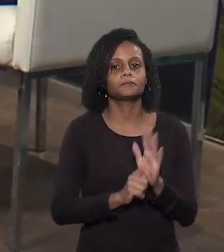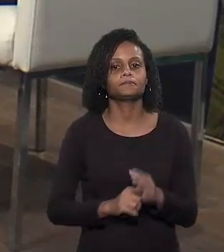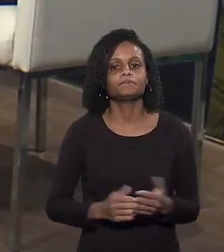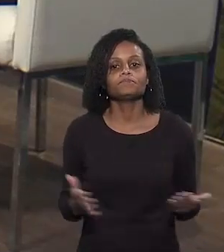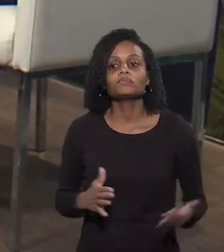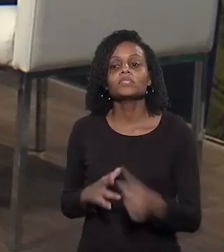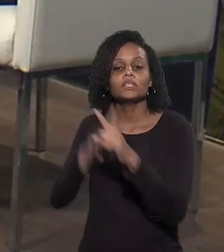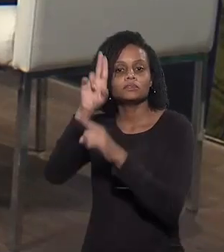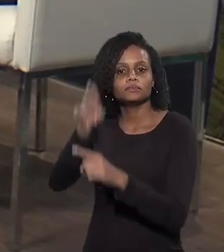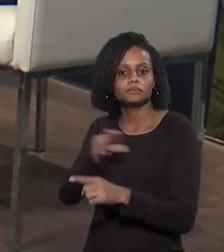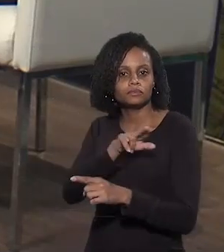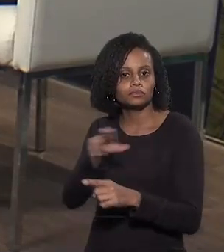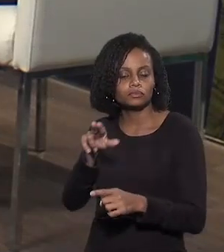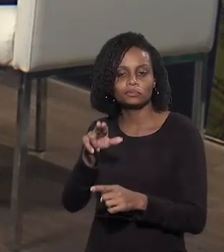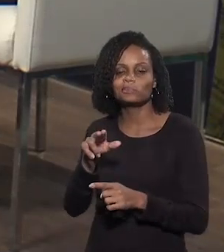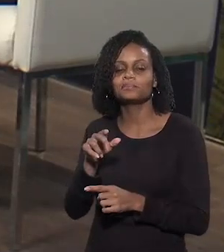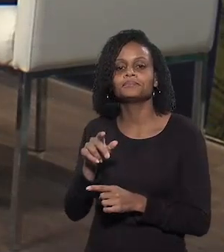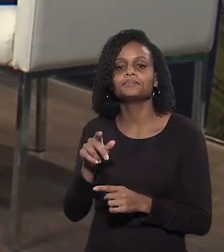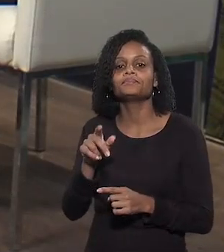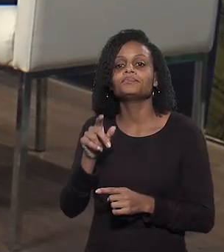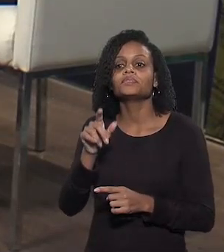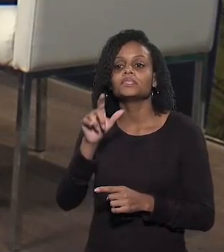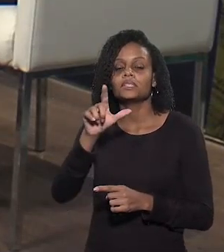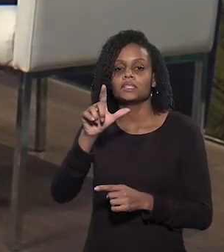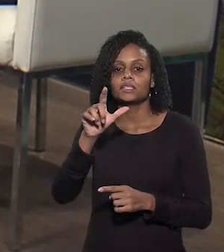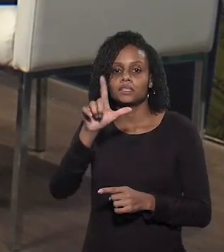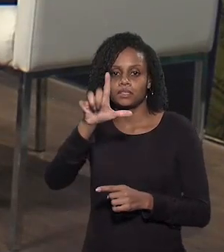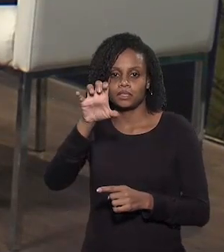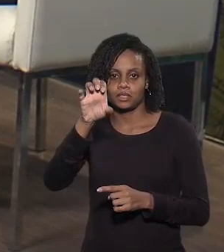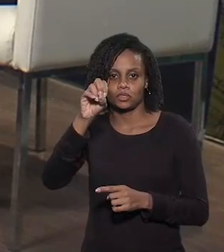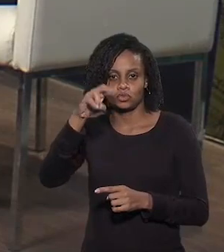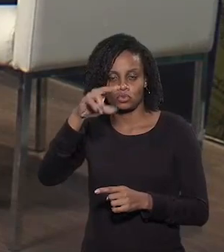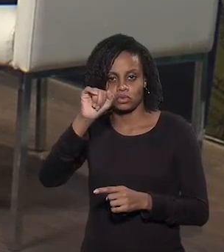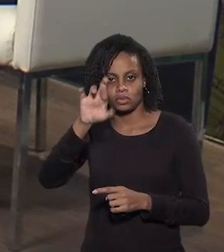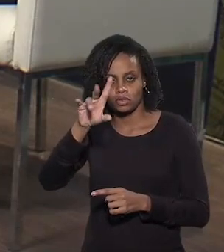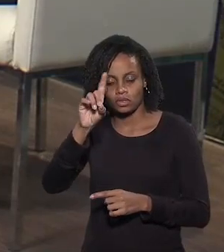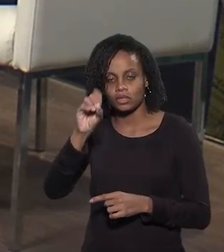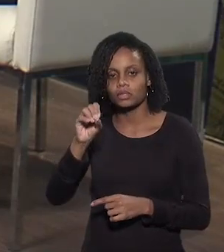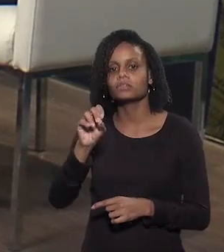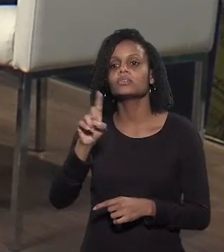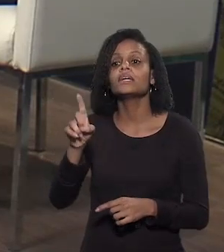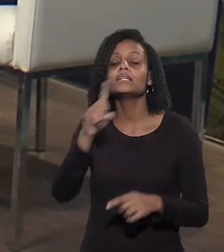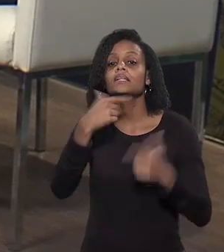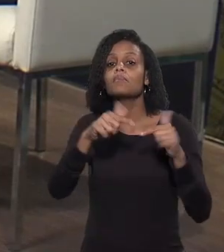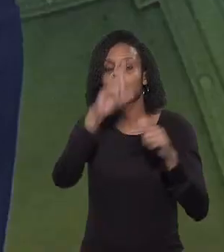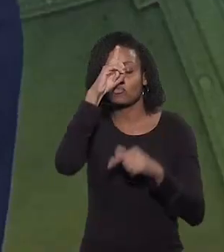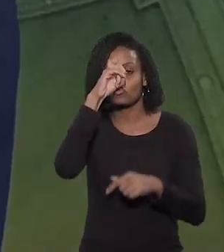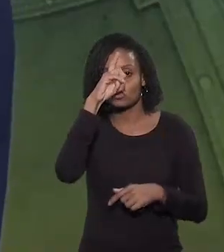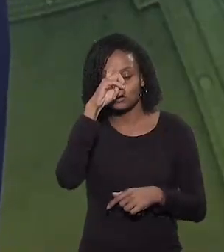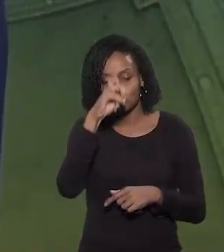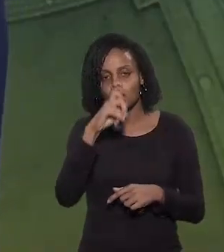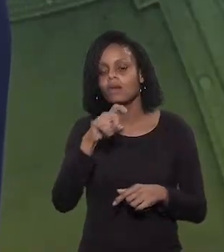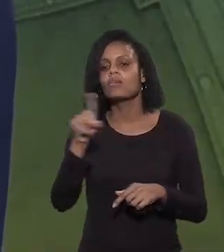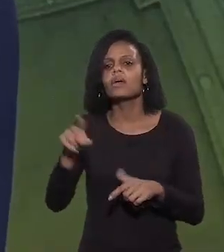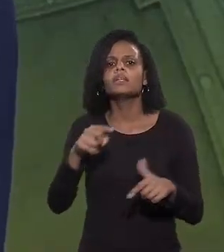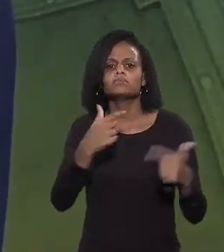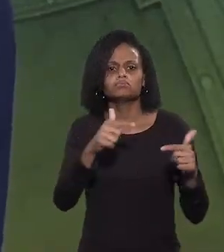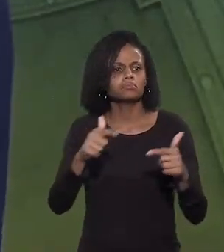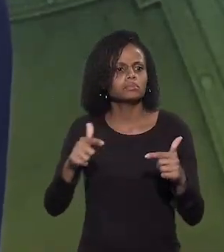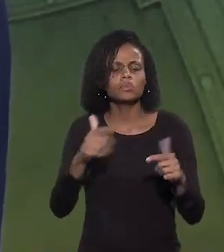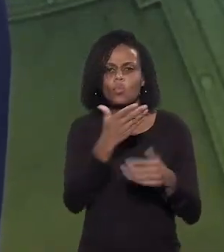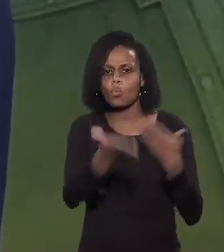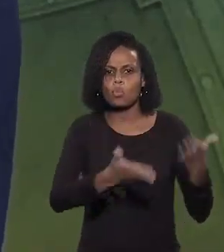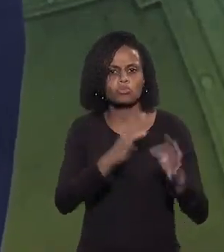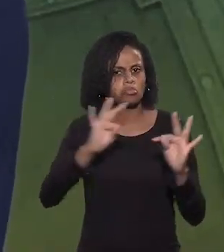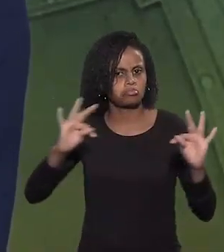o Frei Leonardo, né, do Hospital São Francisco, na Providência de Deus. Como o deputado falou, é um hospital, ele faz atendimento geral